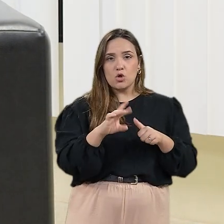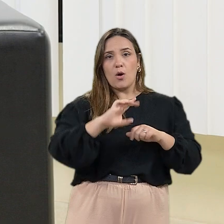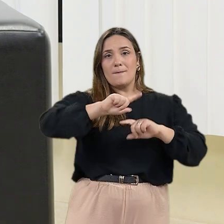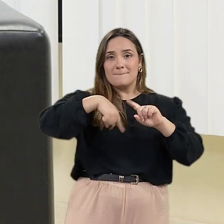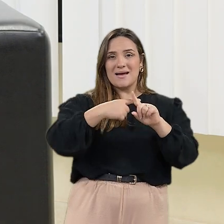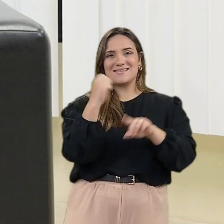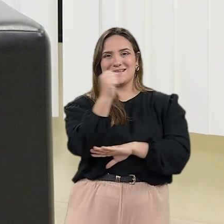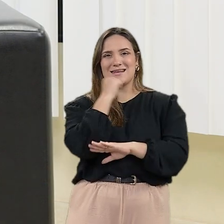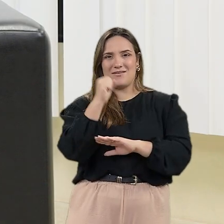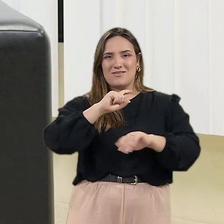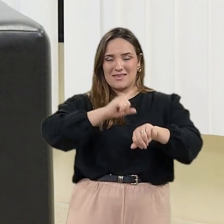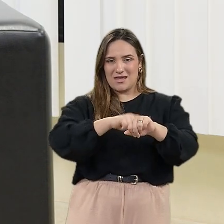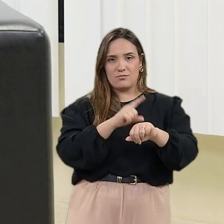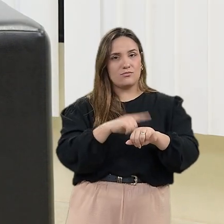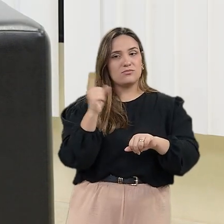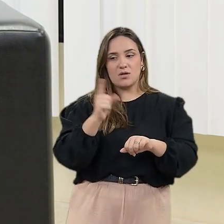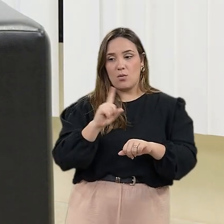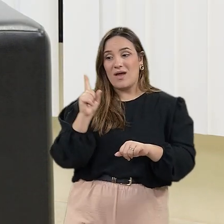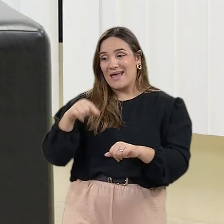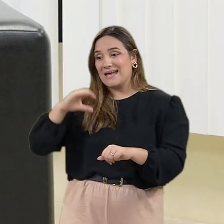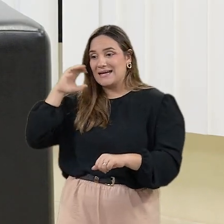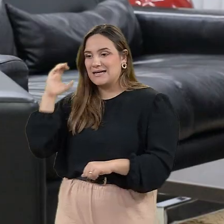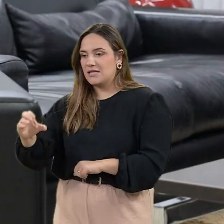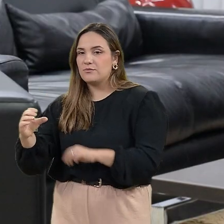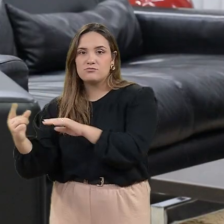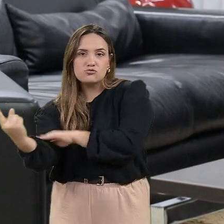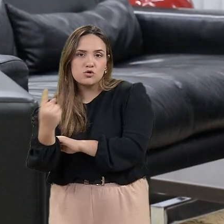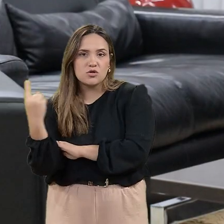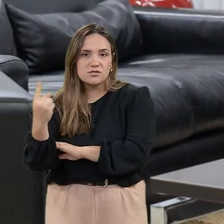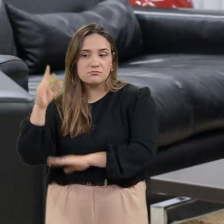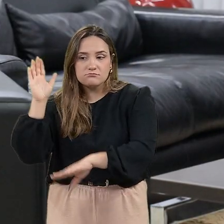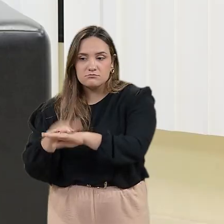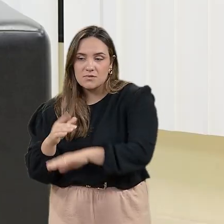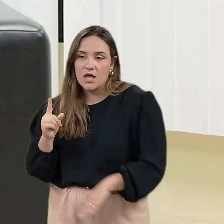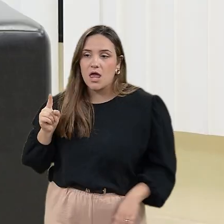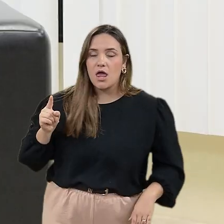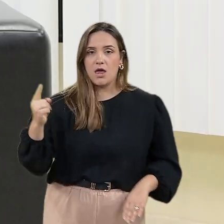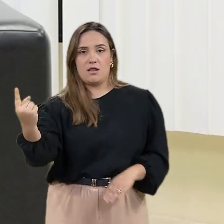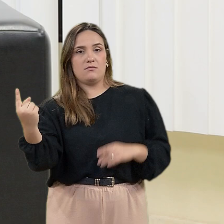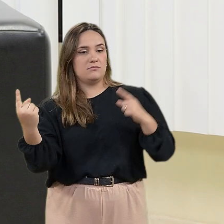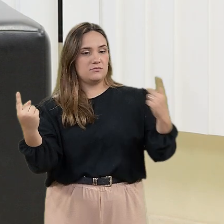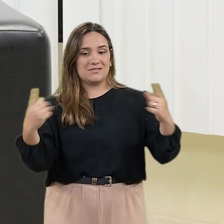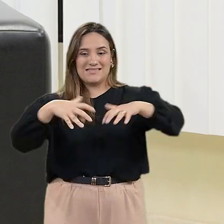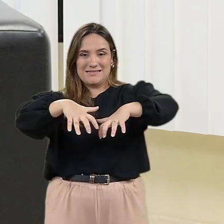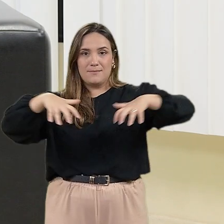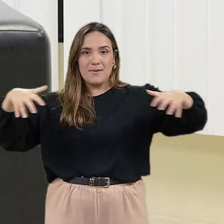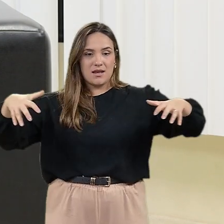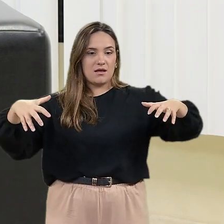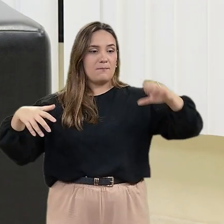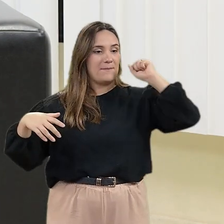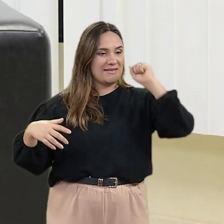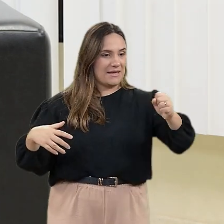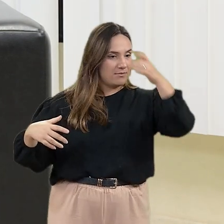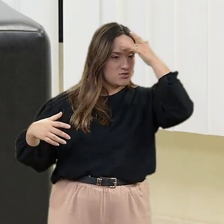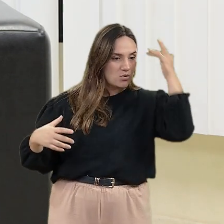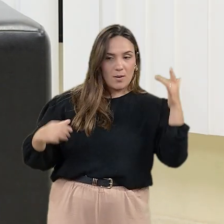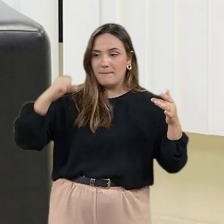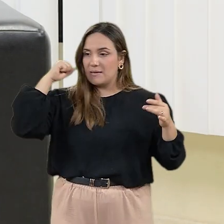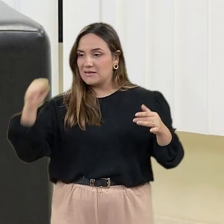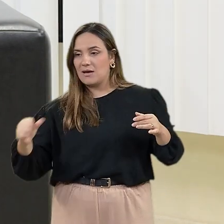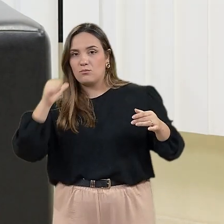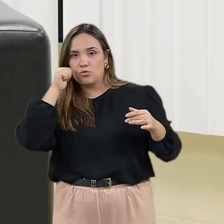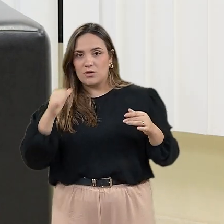qualificadora, mas um crime autônomo. E aí entra a área da criminologia. Mas quando que um crime